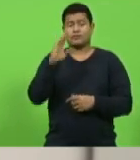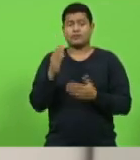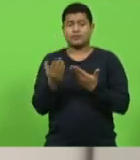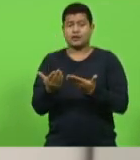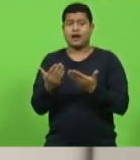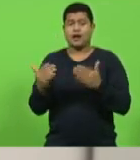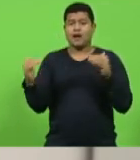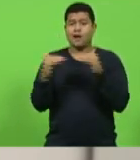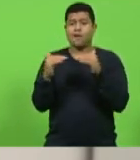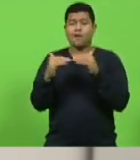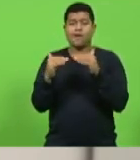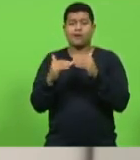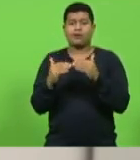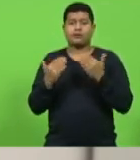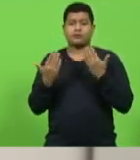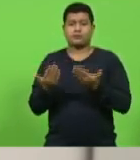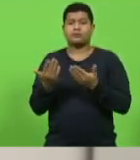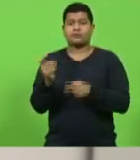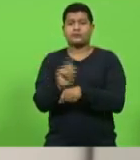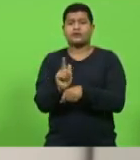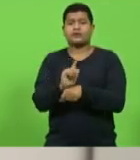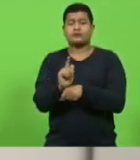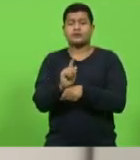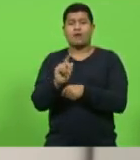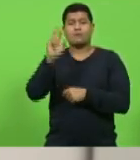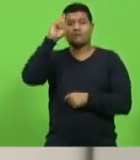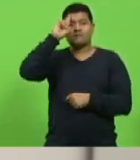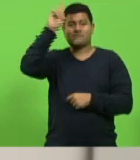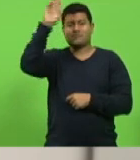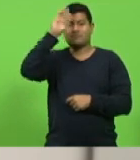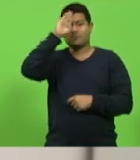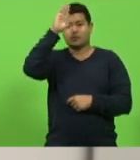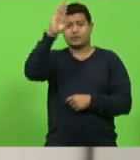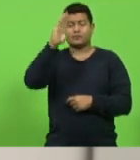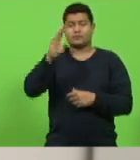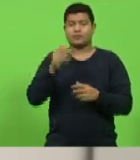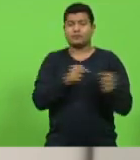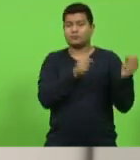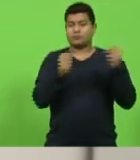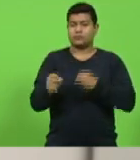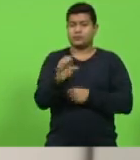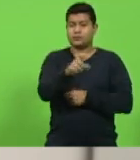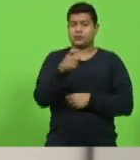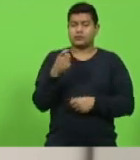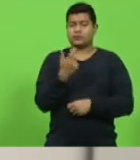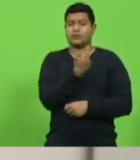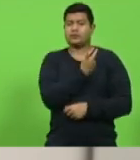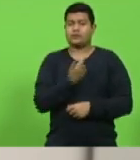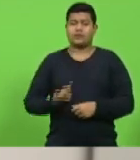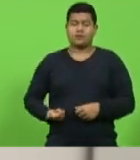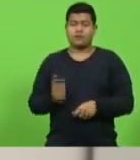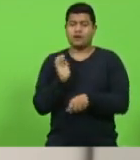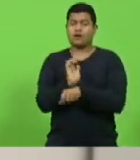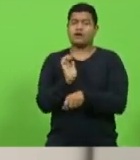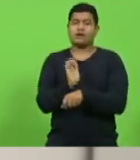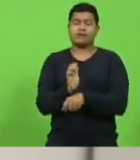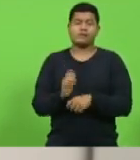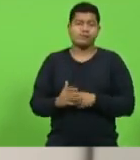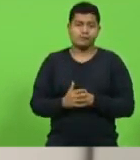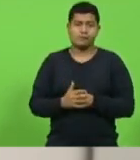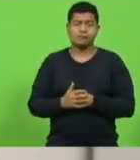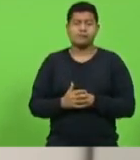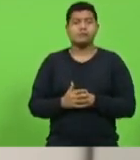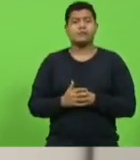função do gestor maior, o chefe maior do poder executivo de um Estado. Por essas